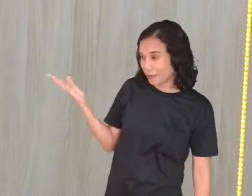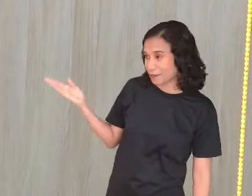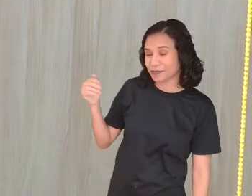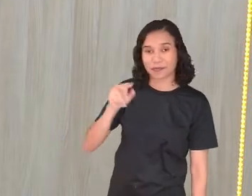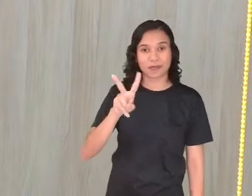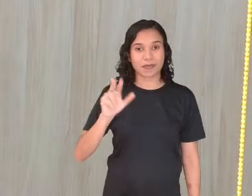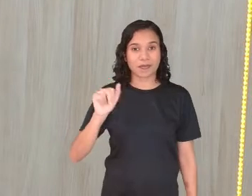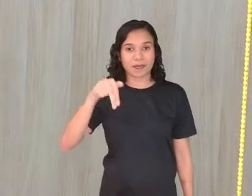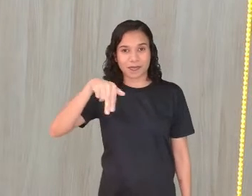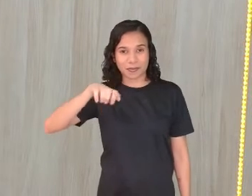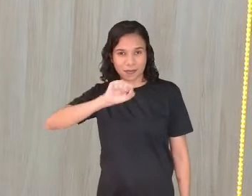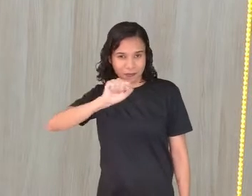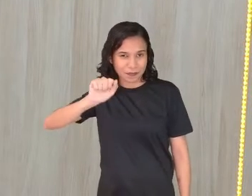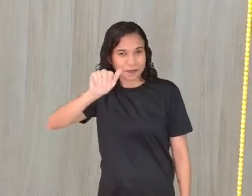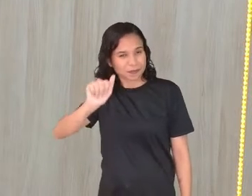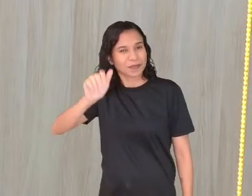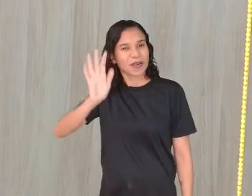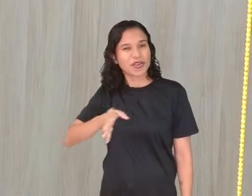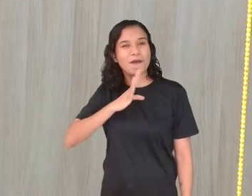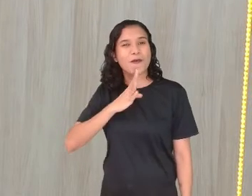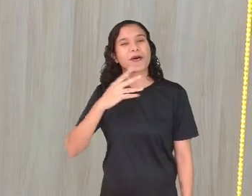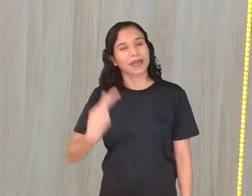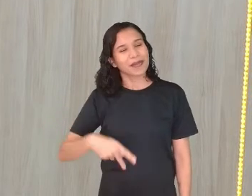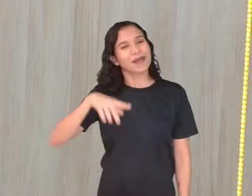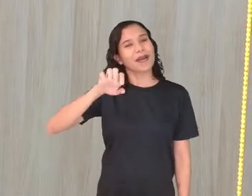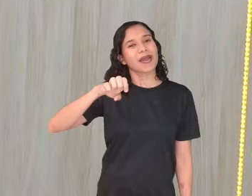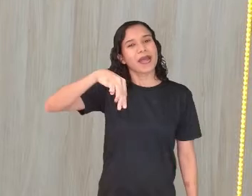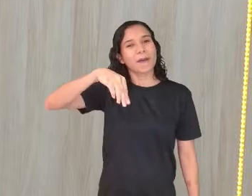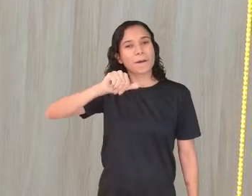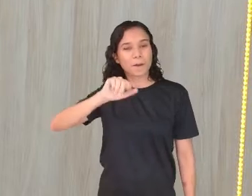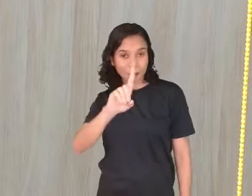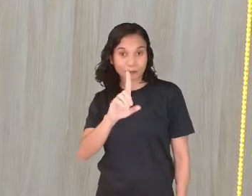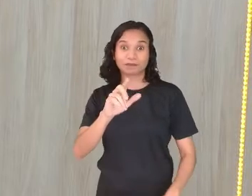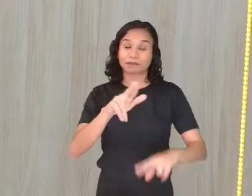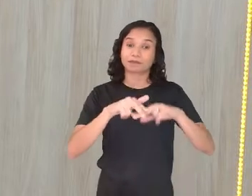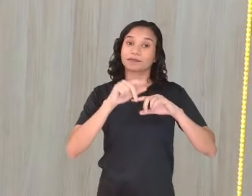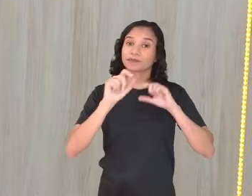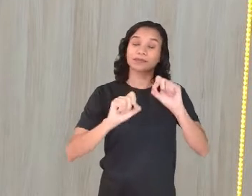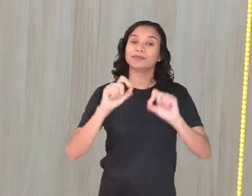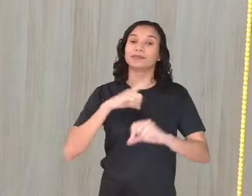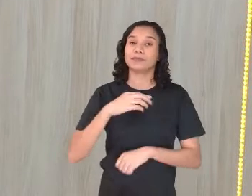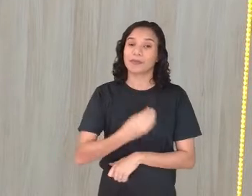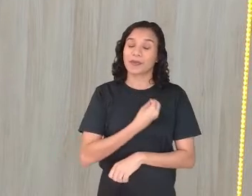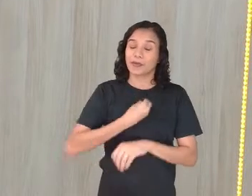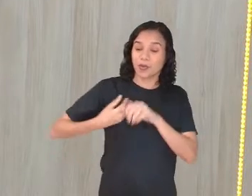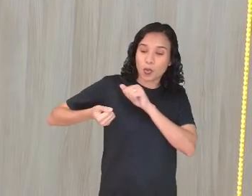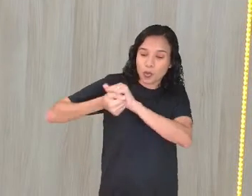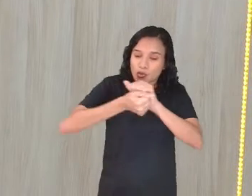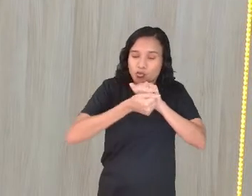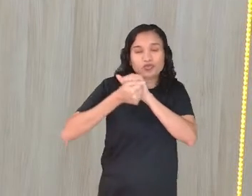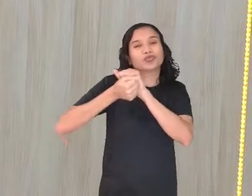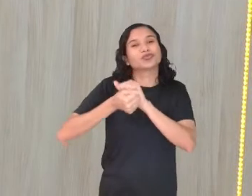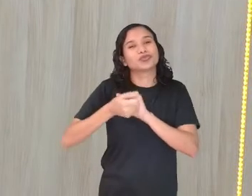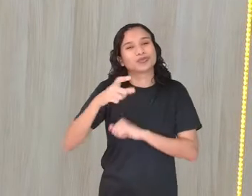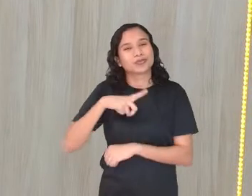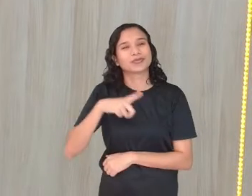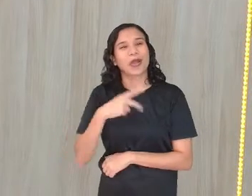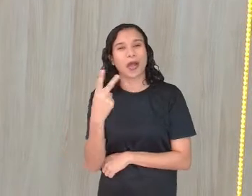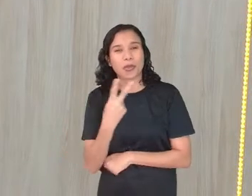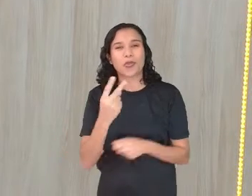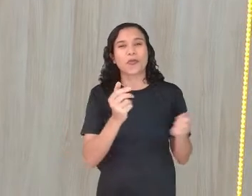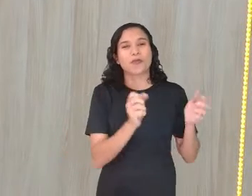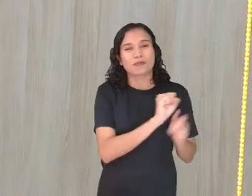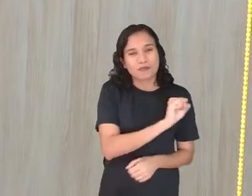Vanessa, vocês já me conhecem, da Escola Municipal para Aulas Digitais, e estaremos juntos, né, nesse segundo